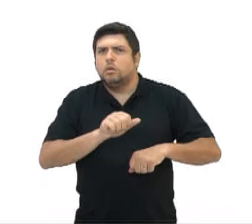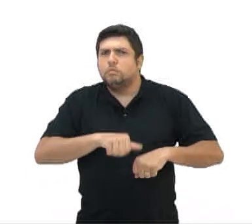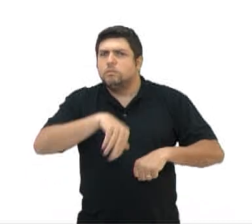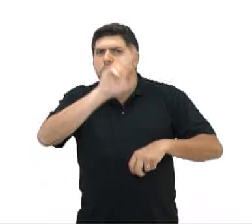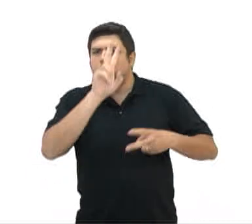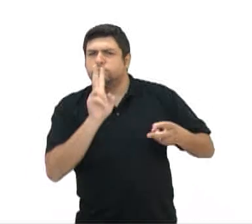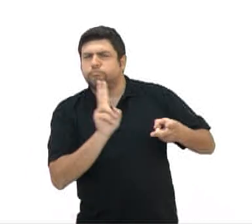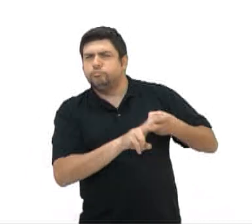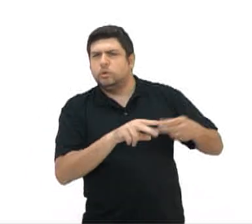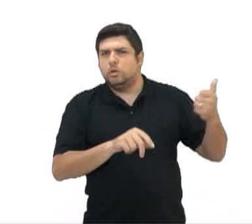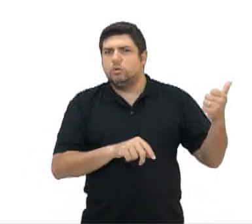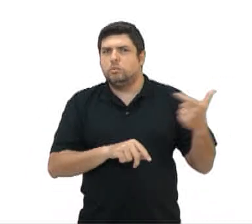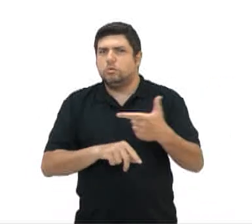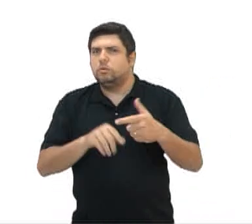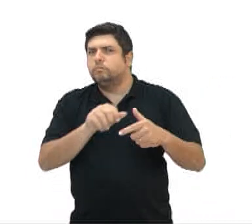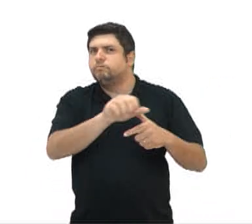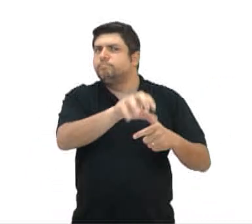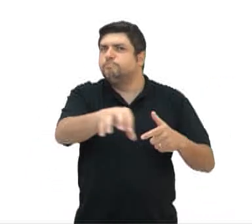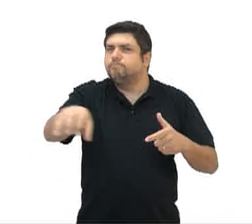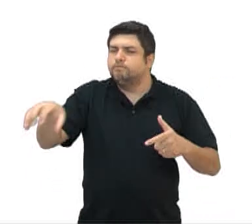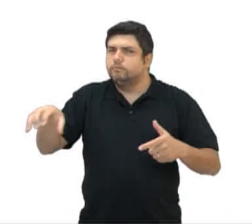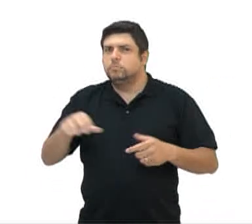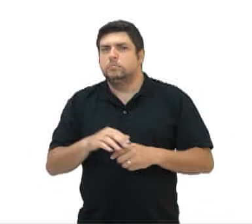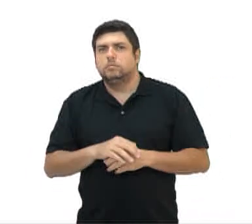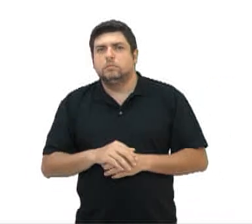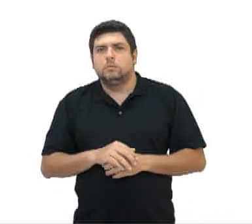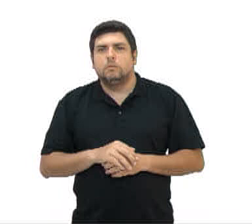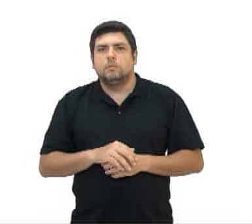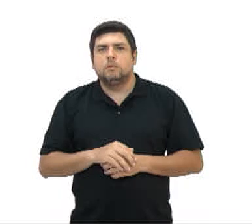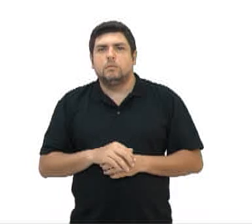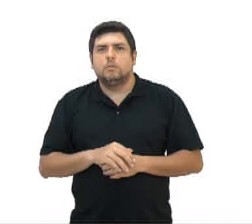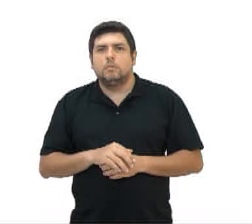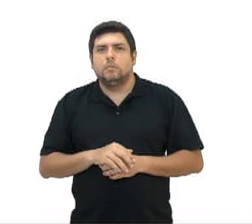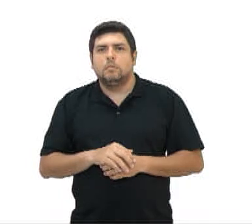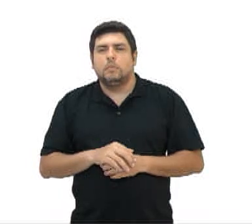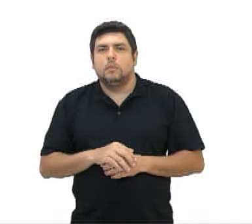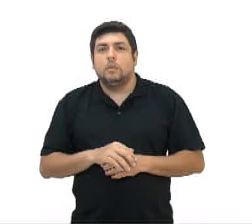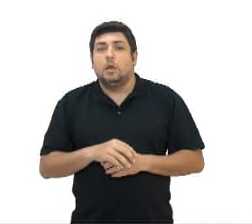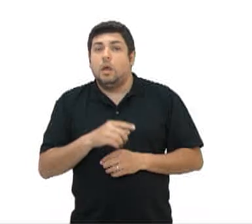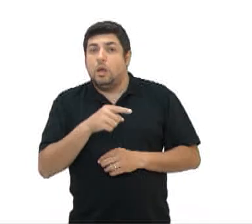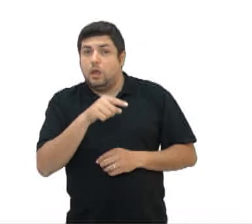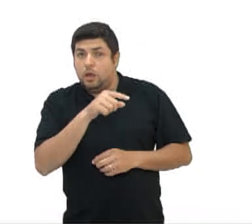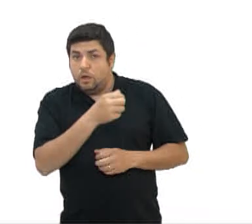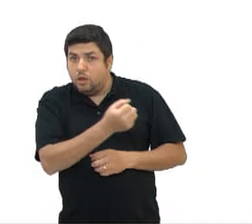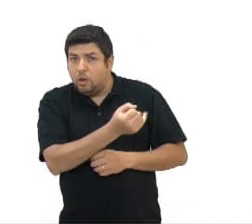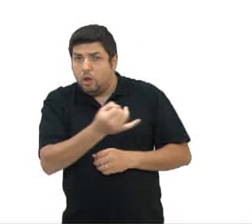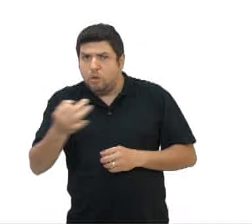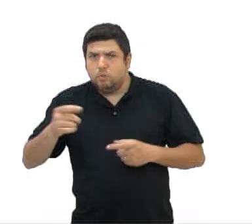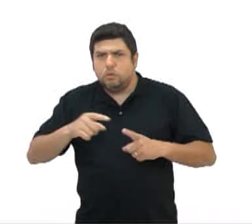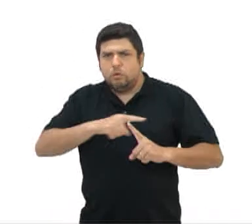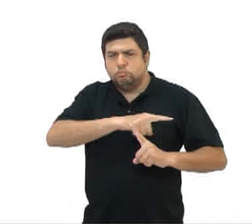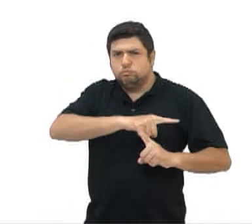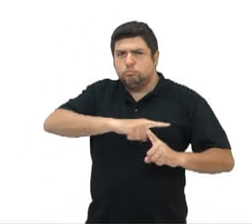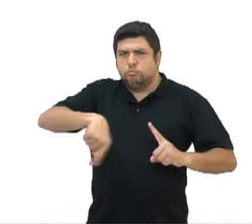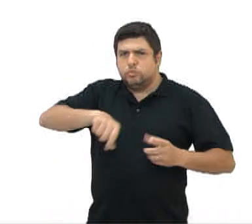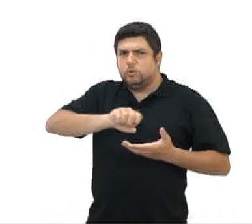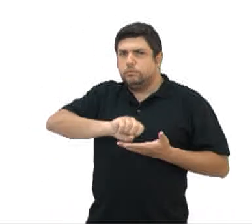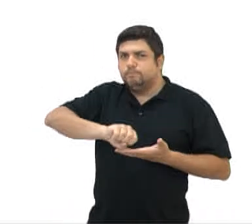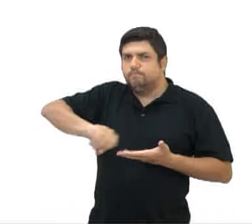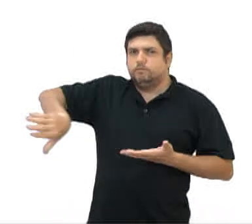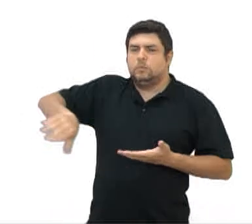fechamento social com o mundo externo e por proibições à saída que muitas vezes estão incluídas no esquema